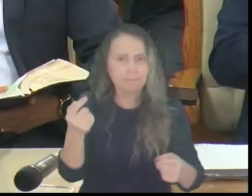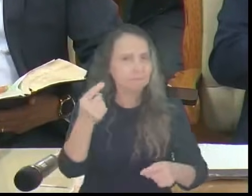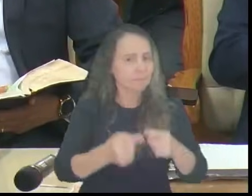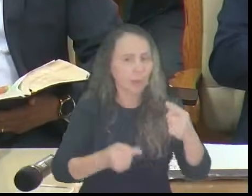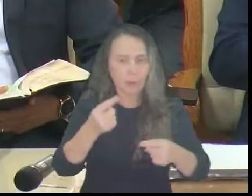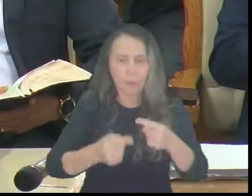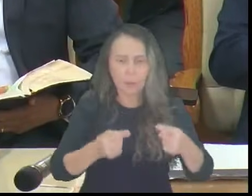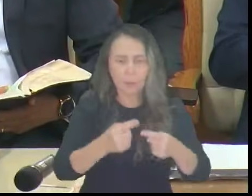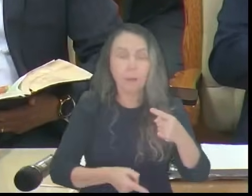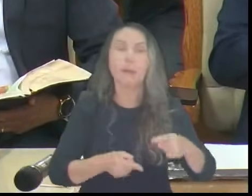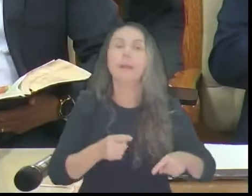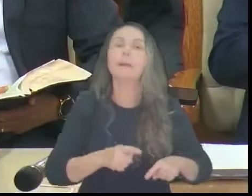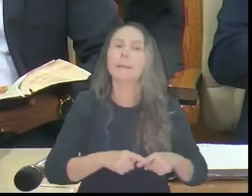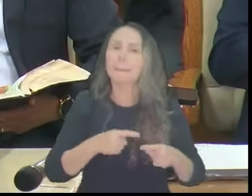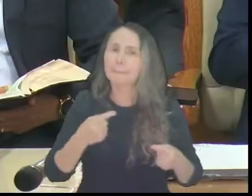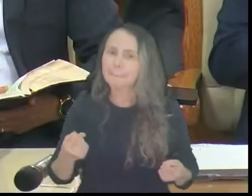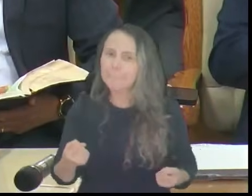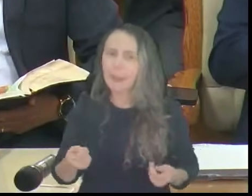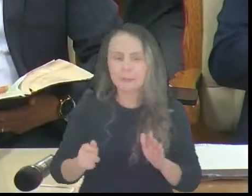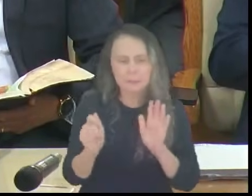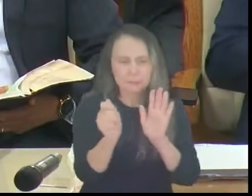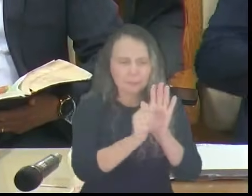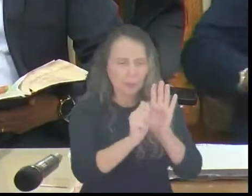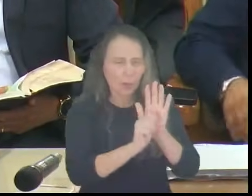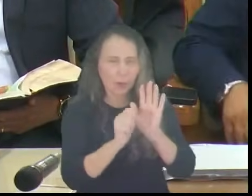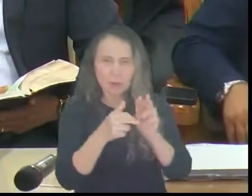distribuir maconha na rua.